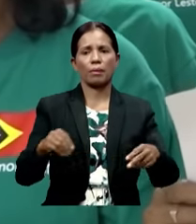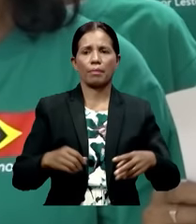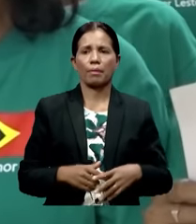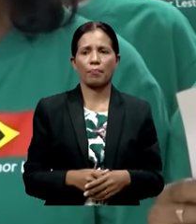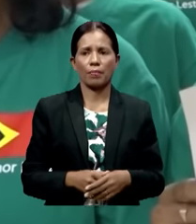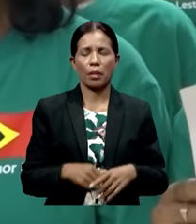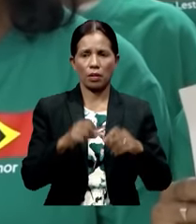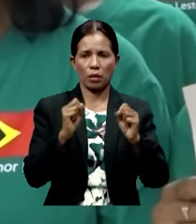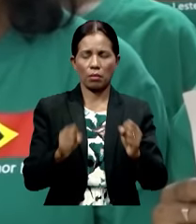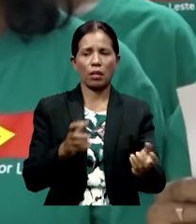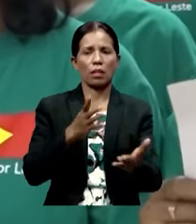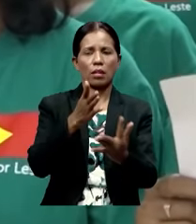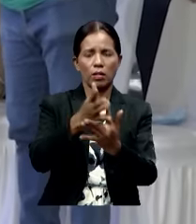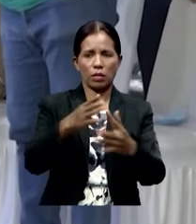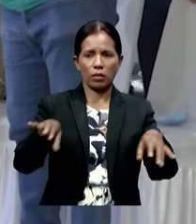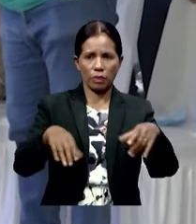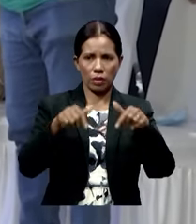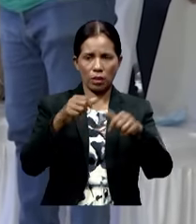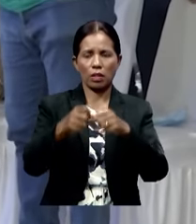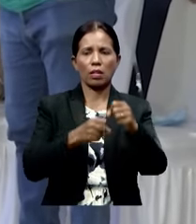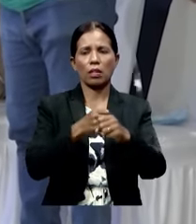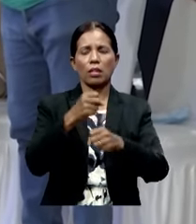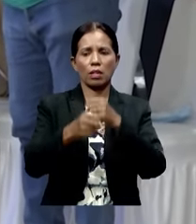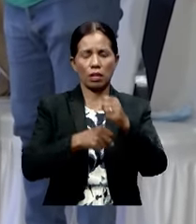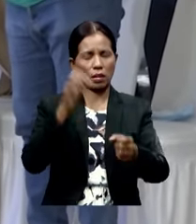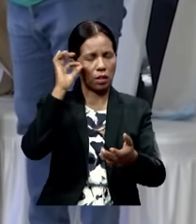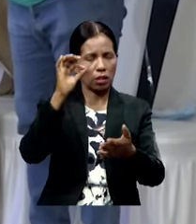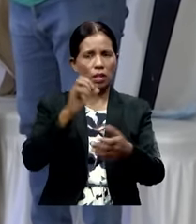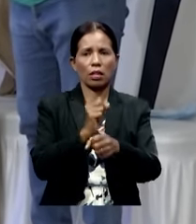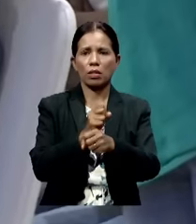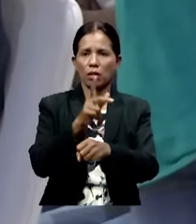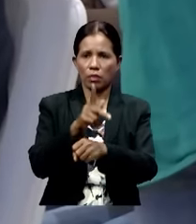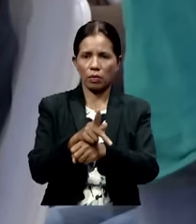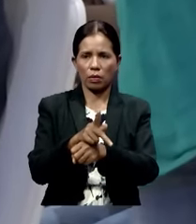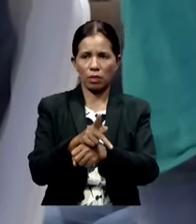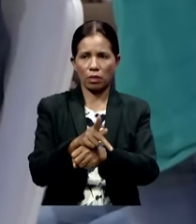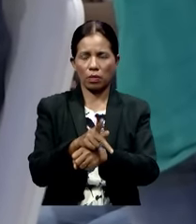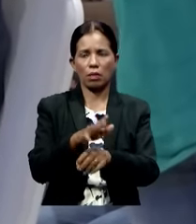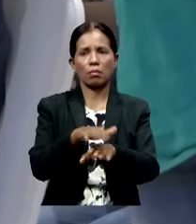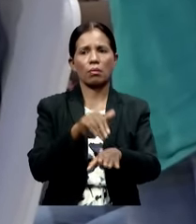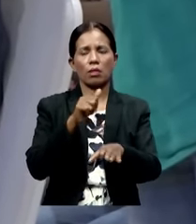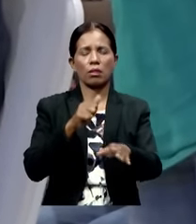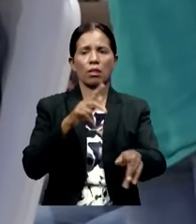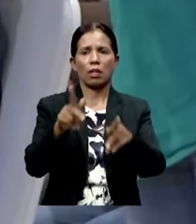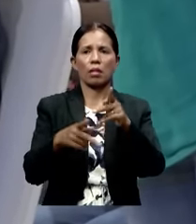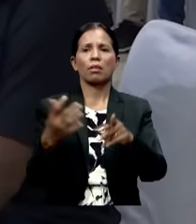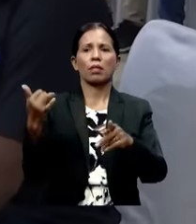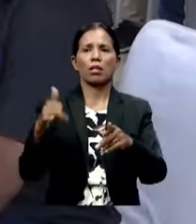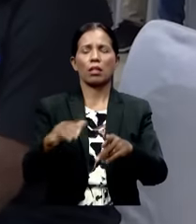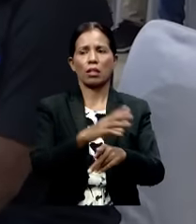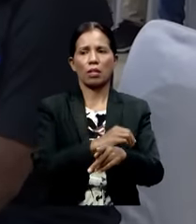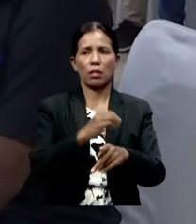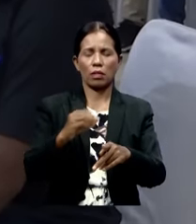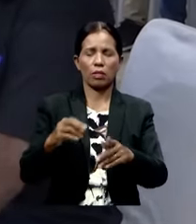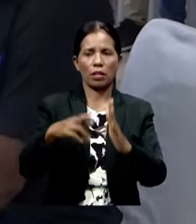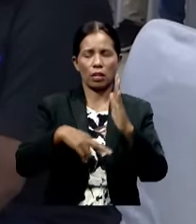A tubele acesso serviço ne, tinan, secretário de formação profissional no emprego, ao recrutamento para candidato Sira, o critério neve